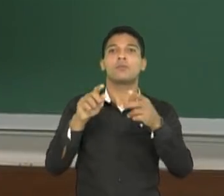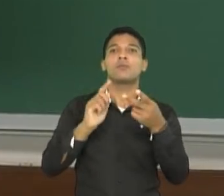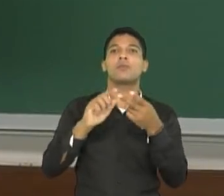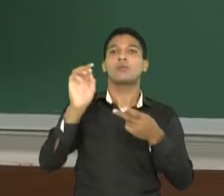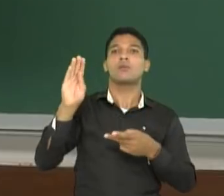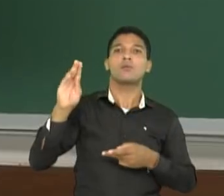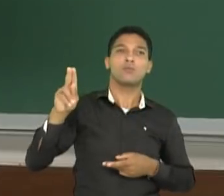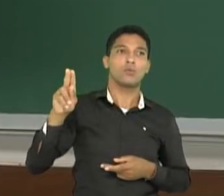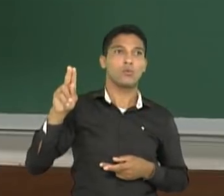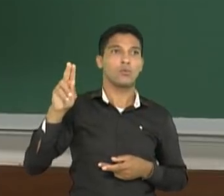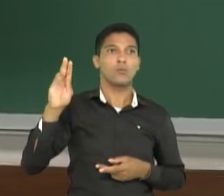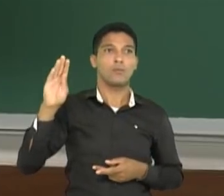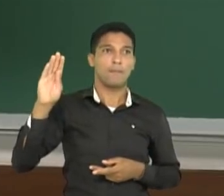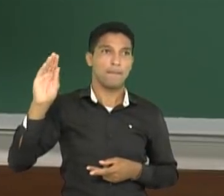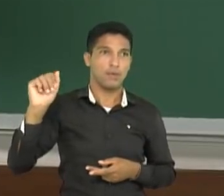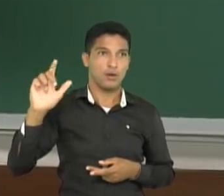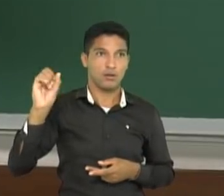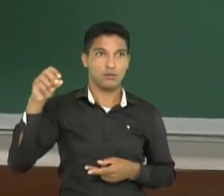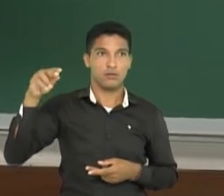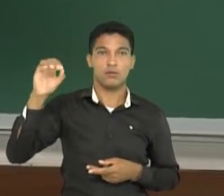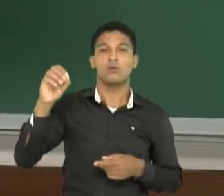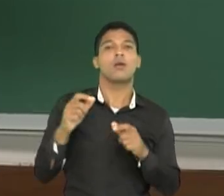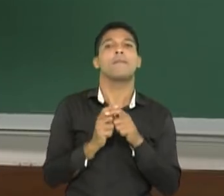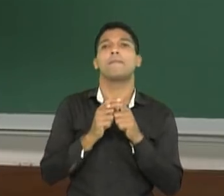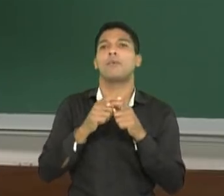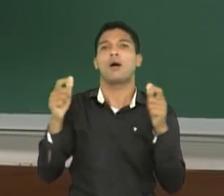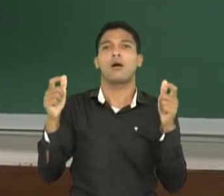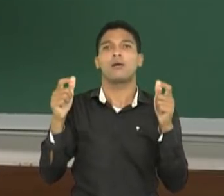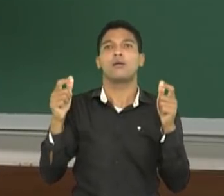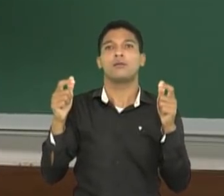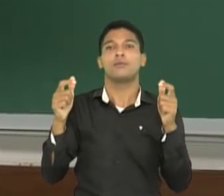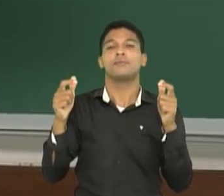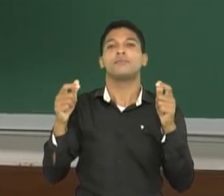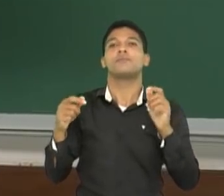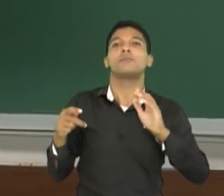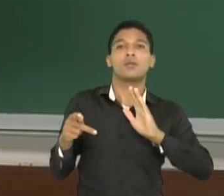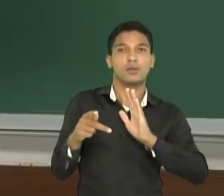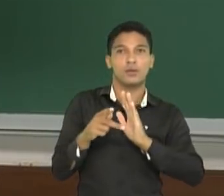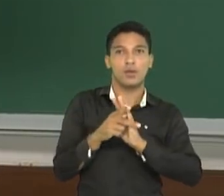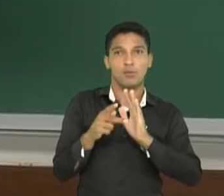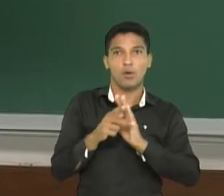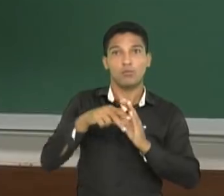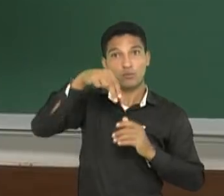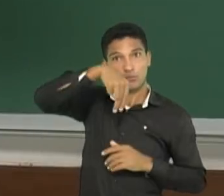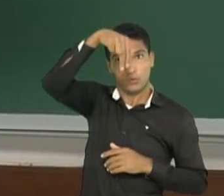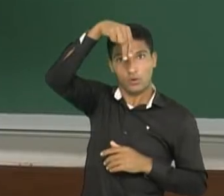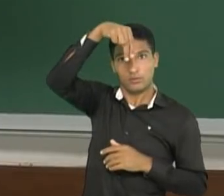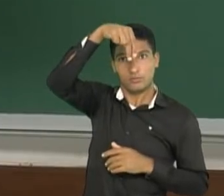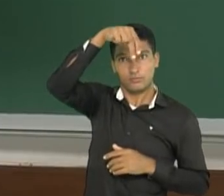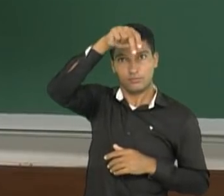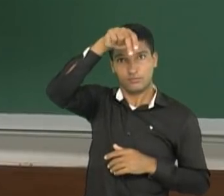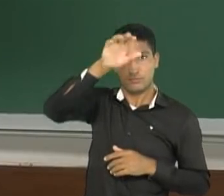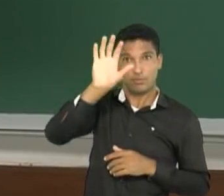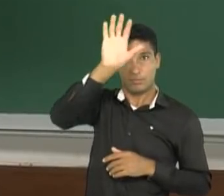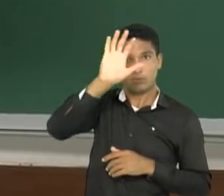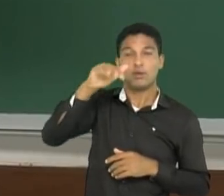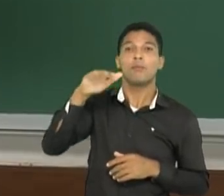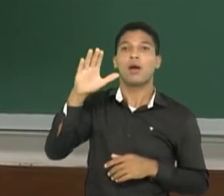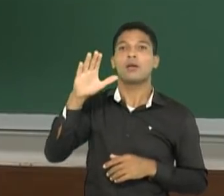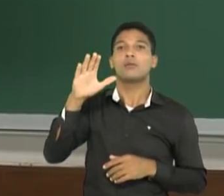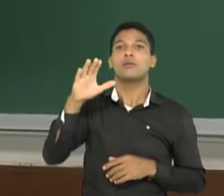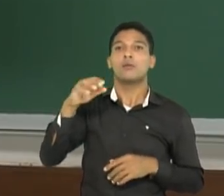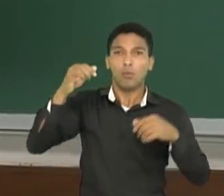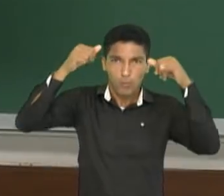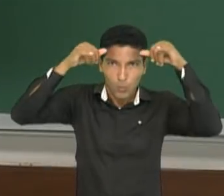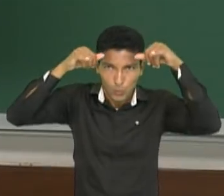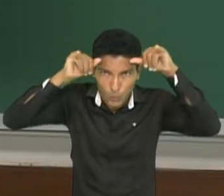rebanho do Brasil. Então, onde se cria a maior quantidade de búfalos no Brasil é na região norte, atividade pecuária lá relacionada ao